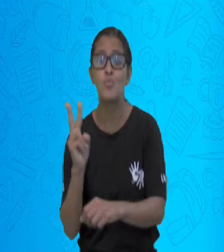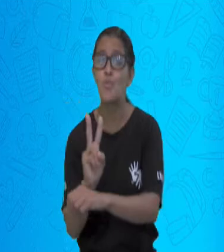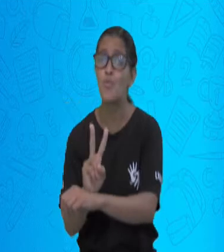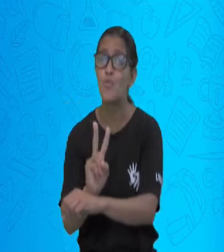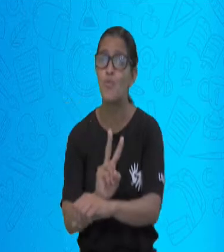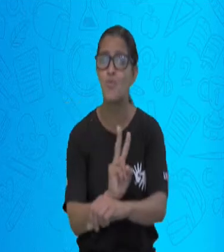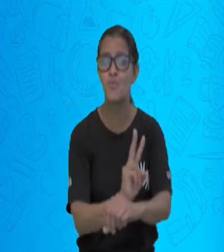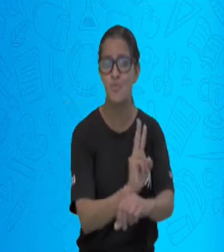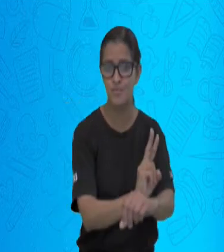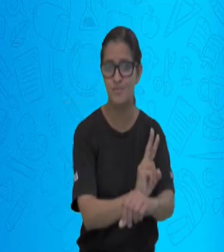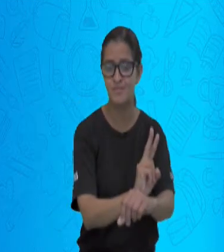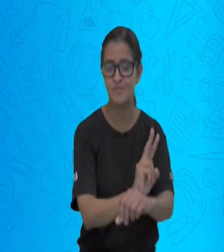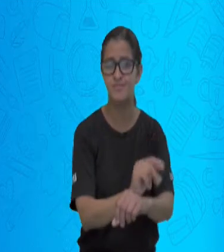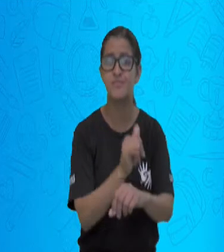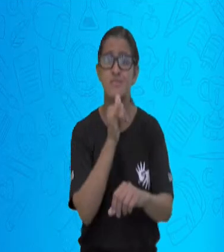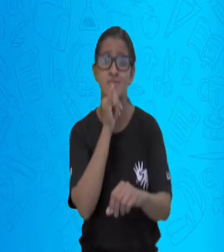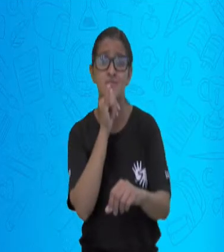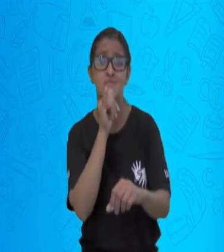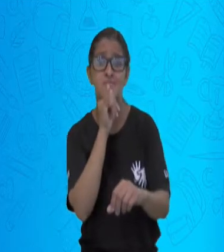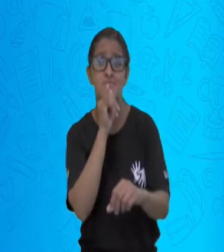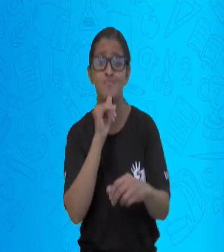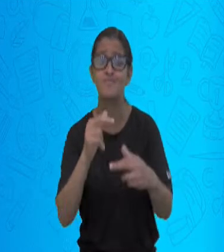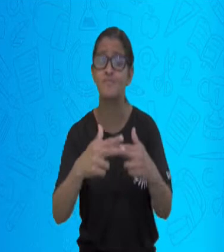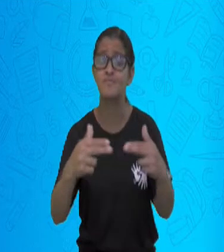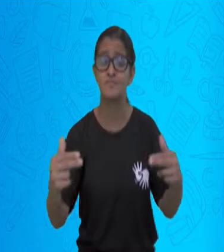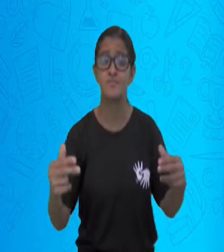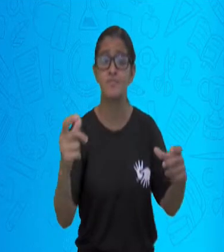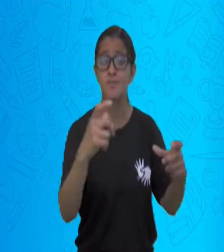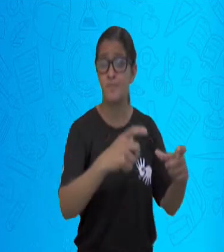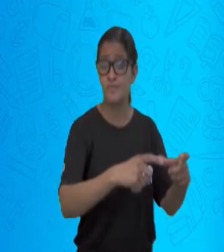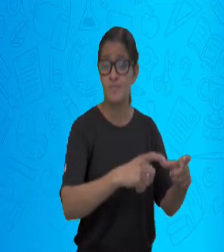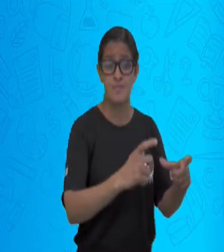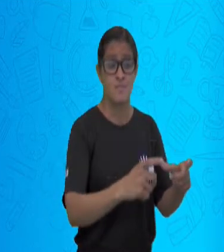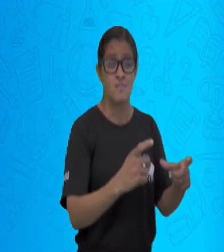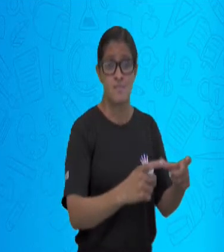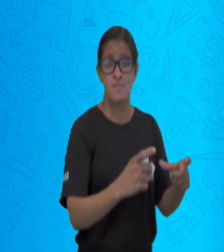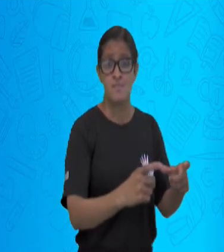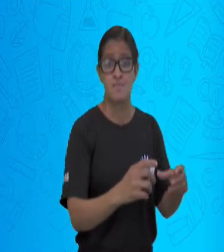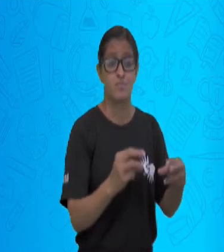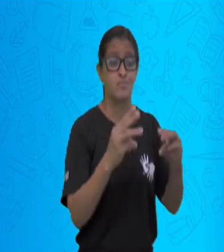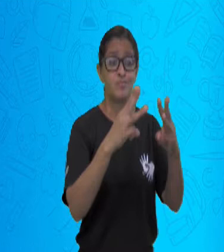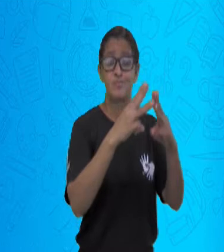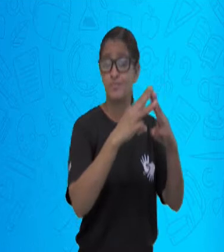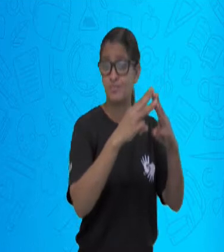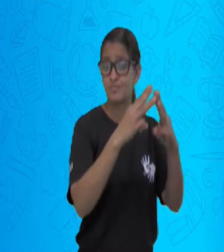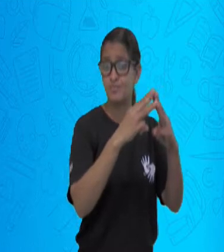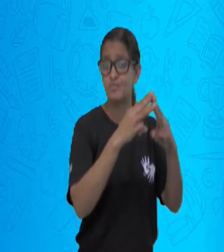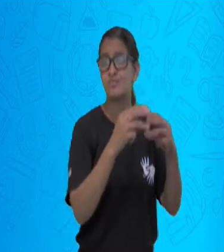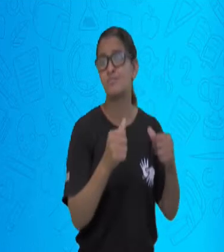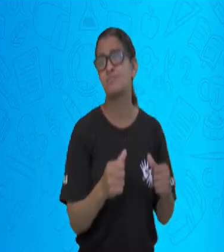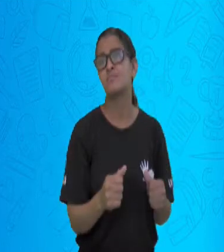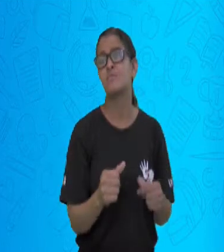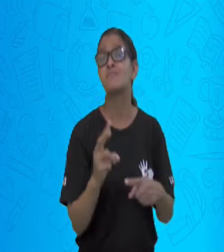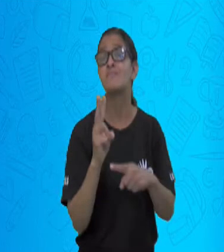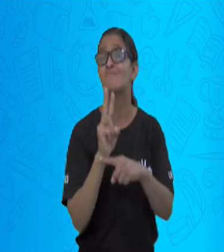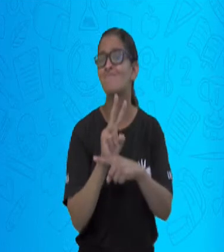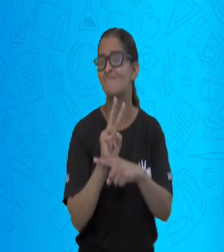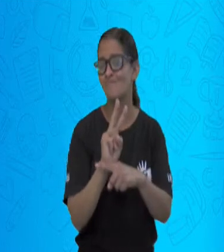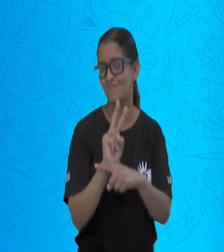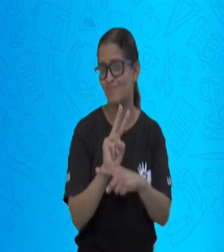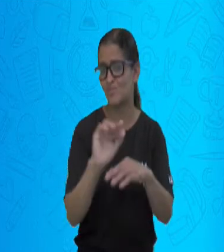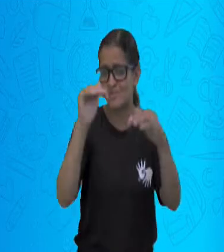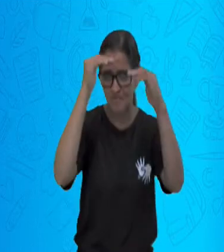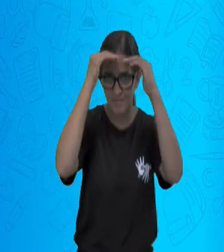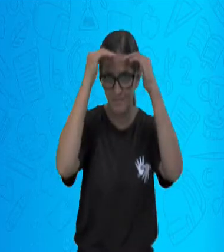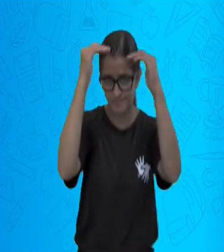naquele estado, né, como cultura. E o que são as mudanças? São aqueles elementos que passam por